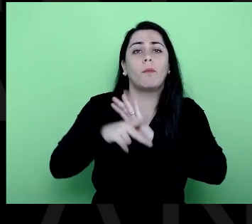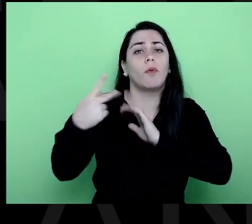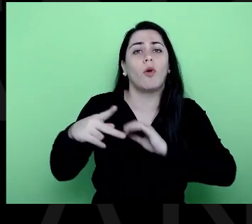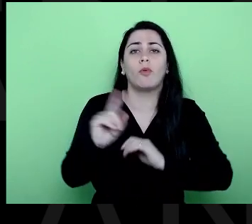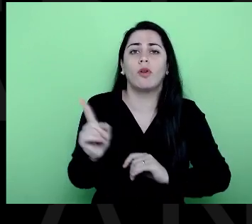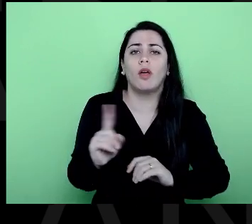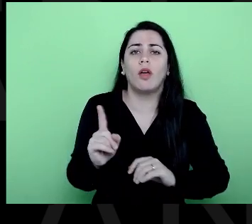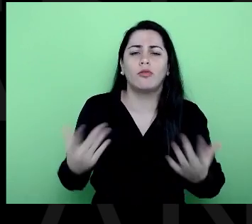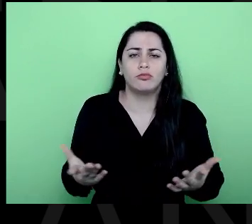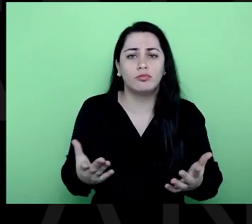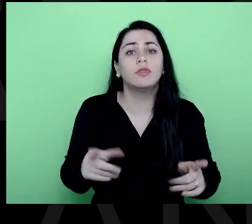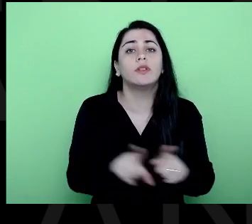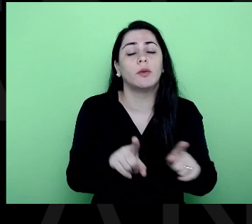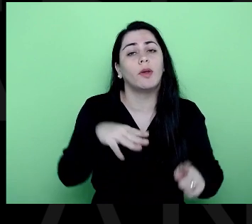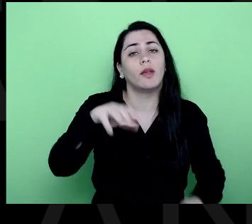Marechal Lott